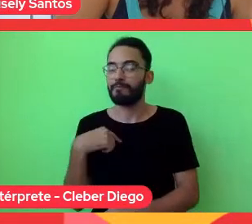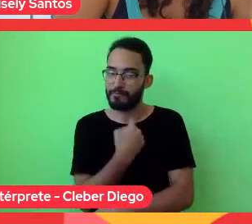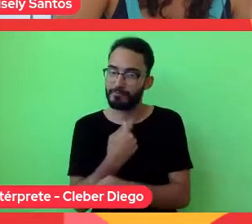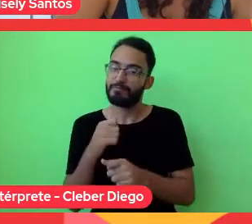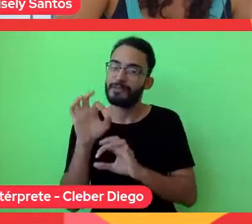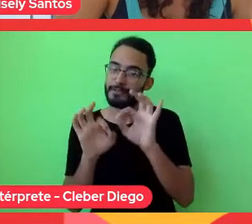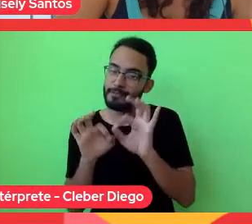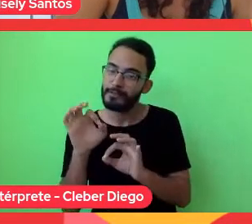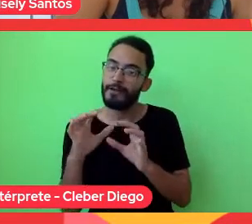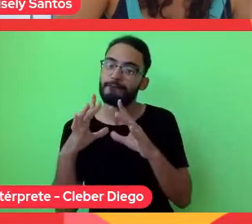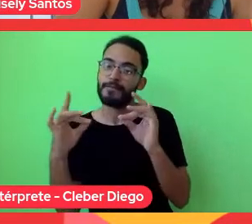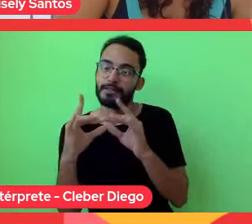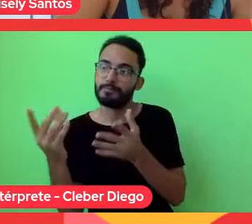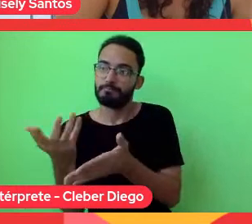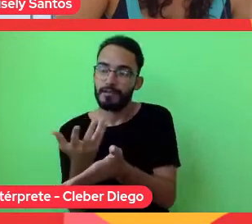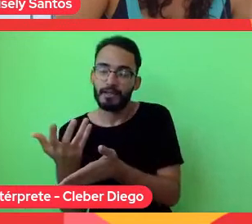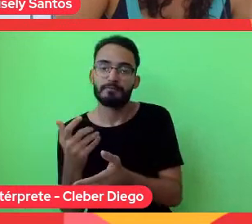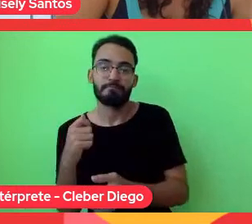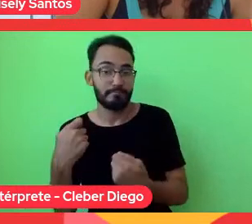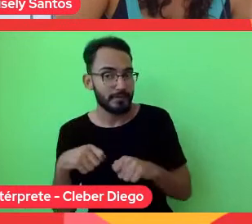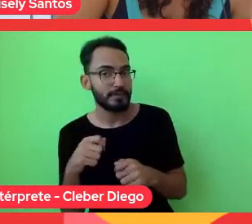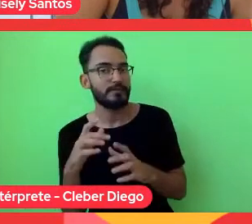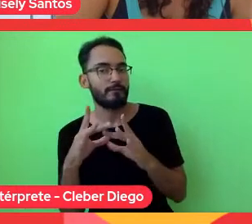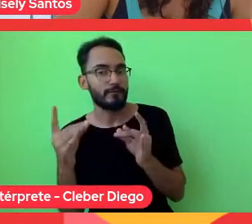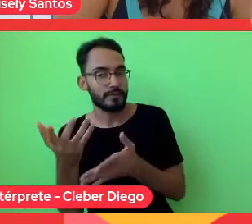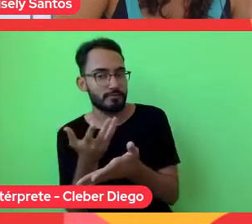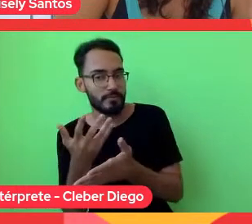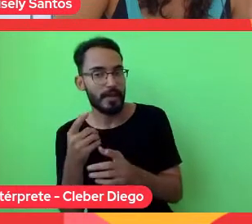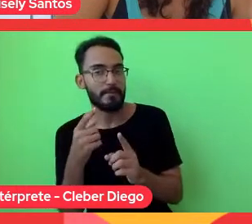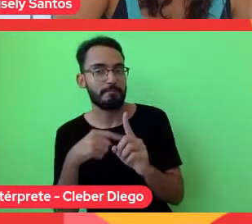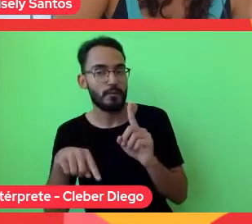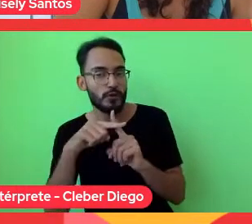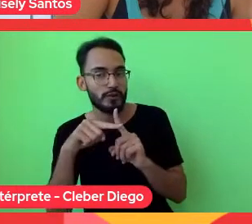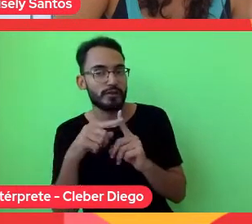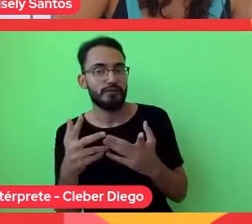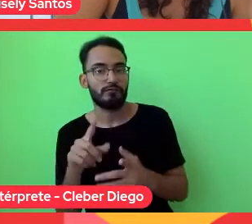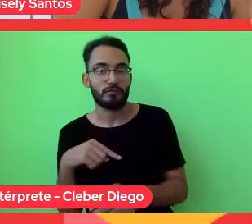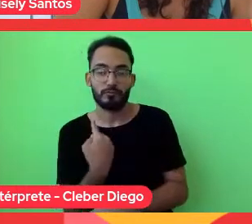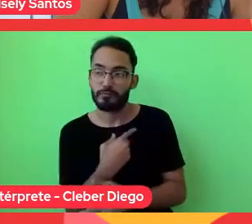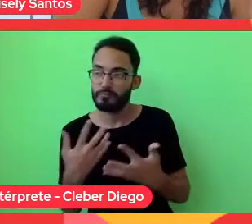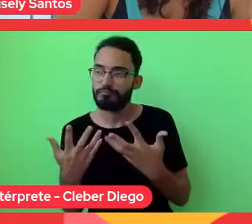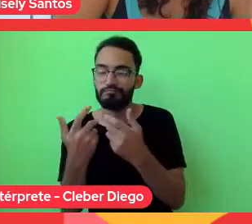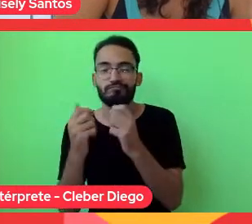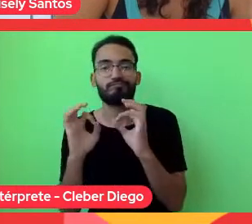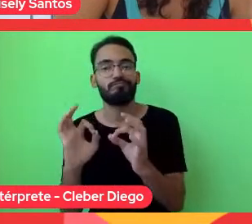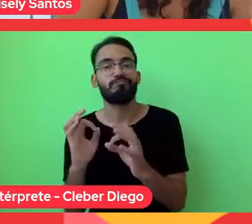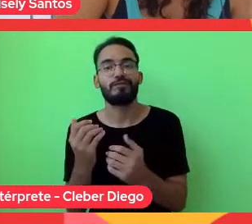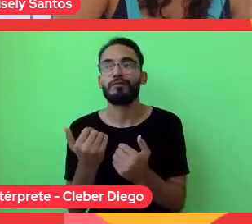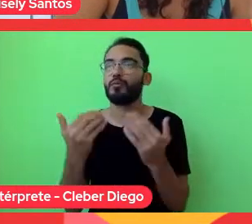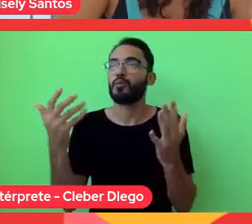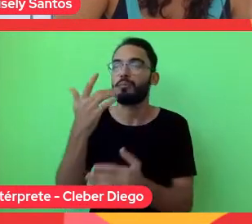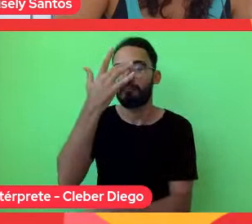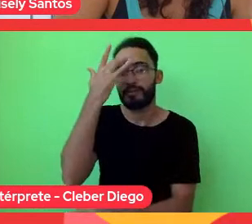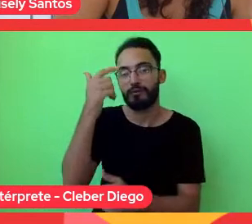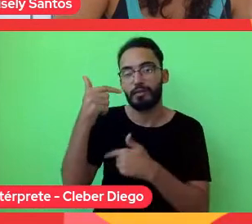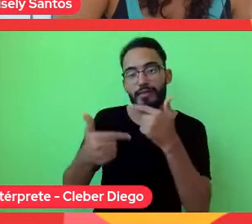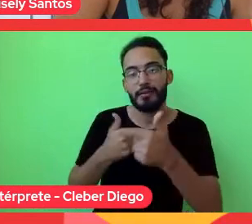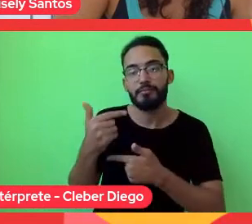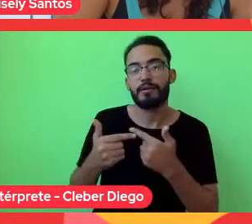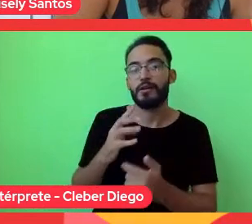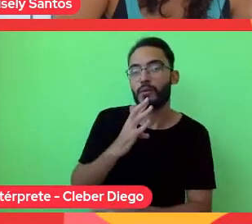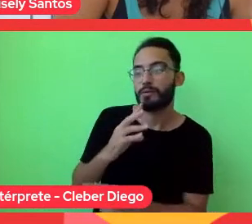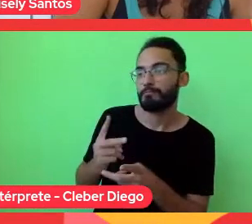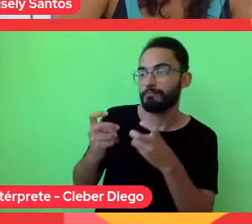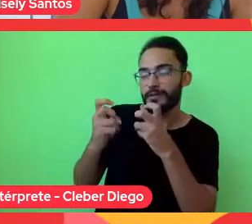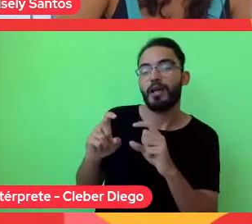do feedback. Então, vamos dar feedbacks positivos, né? Vamos falar o quão incrível é o trabalho do outro, reconhecer esse trabalho, mas também o